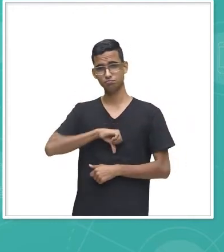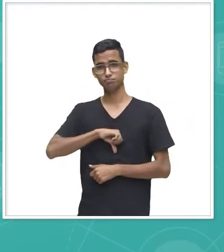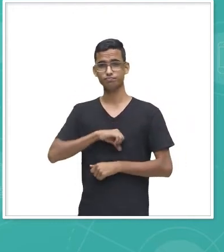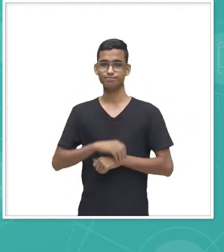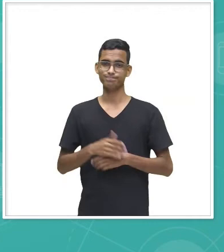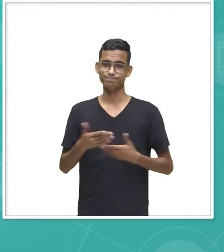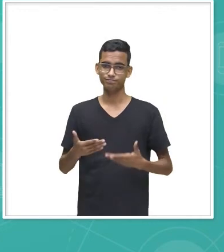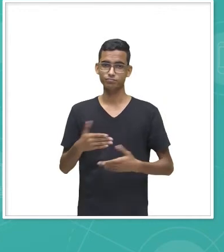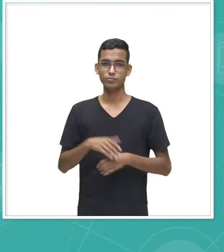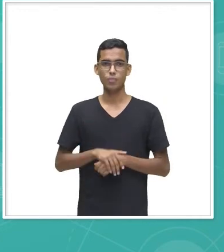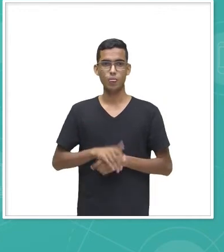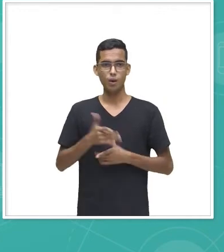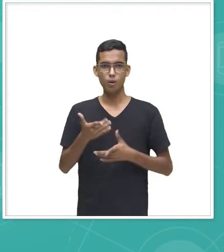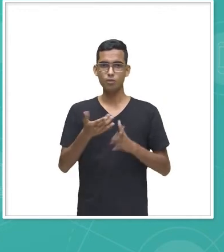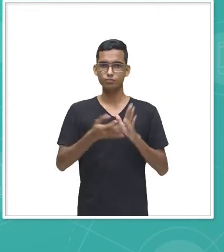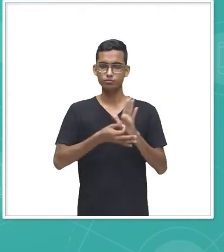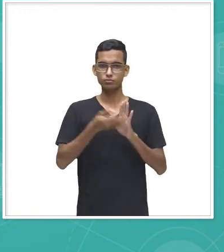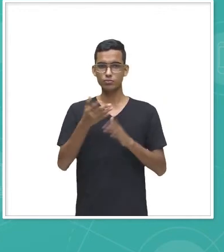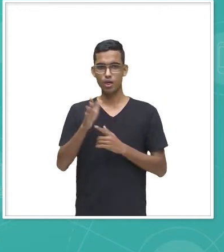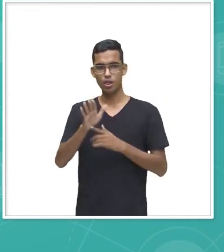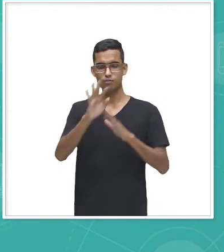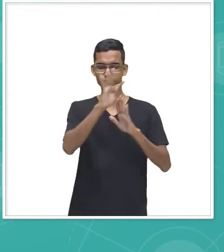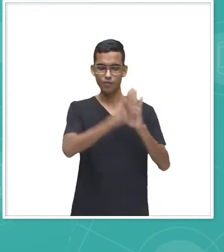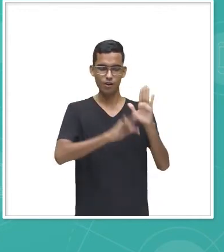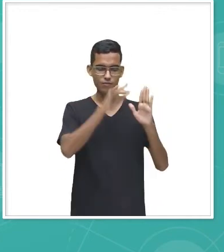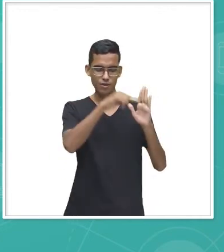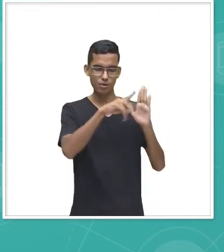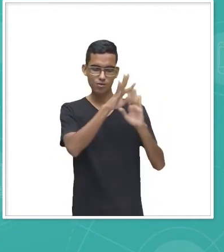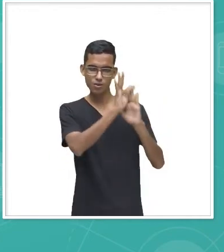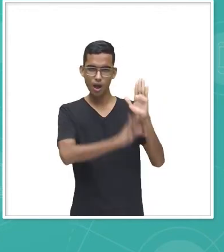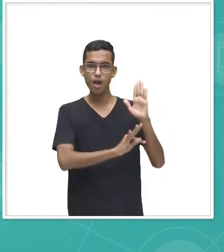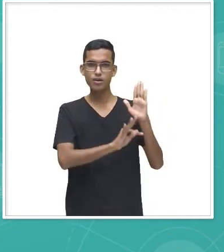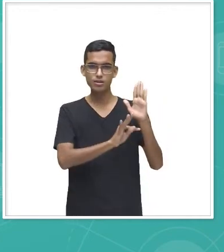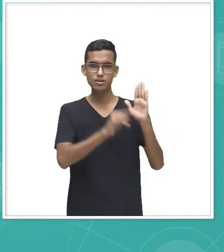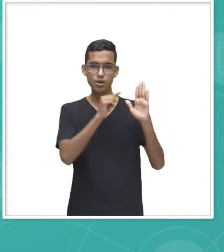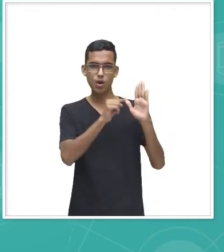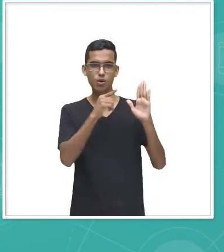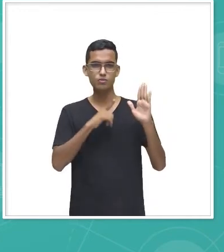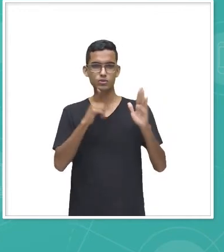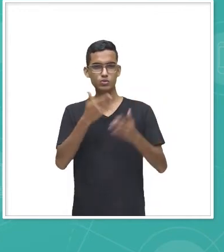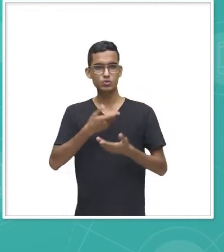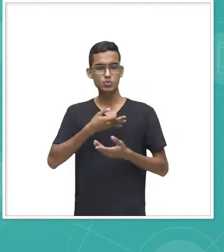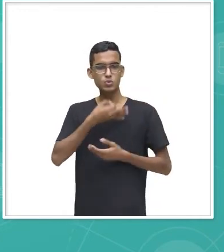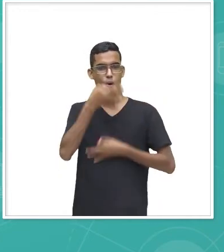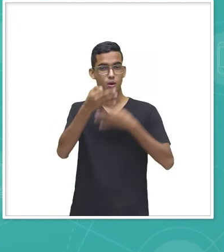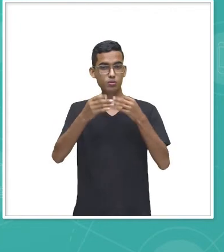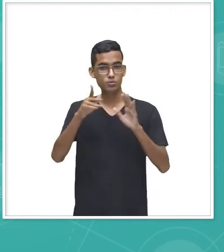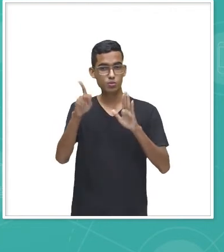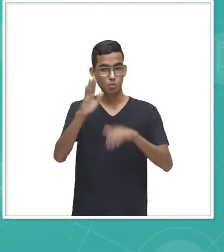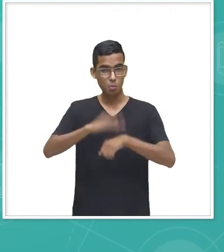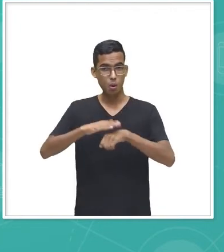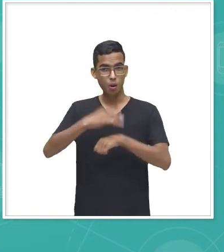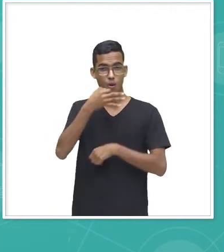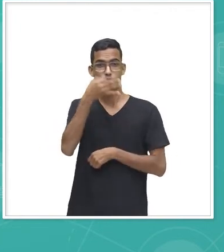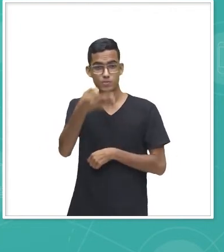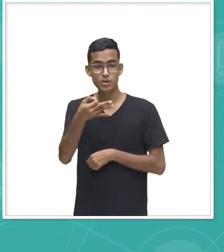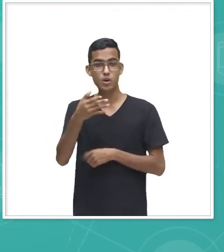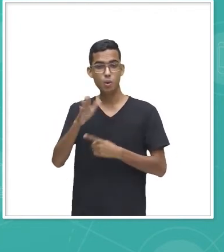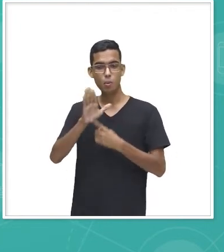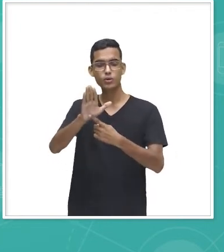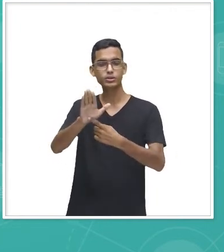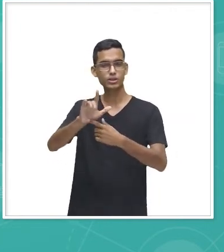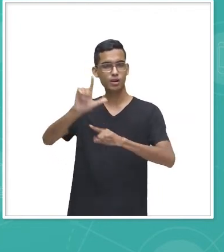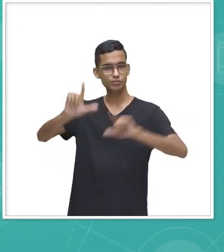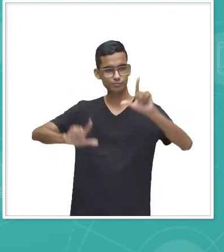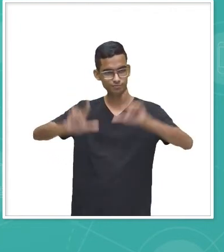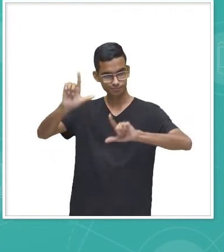sua opinião em relação aos padrões de beleza impostos pela mídia. Então, olha com